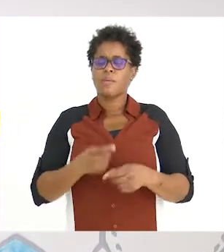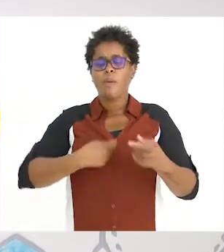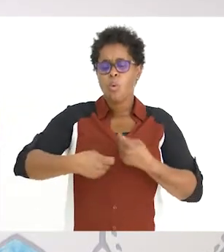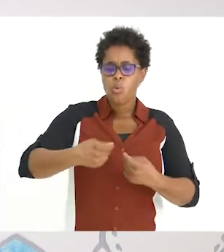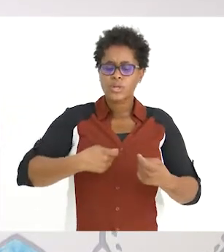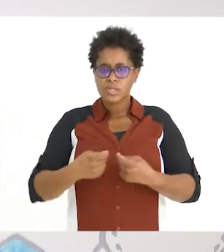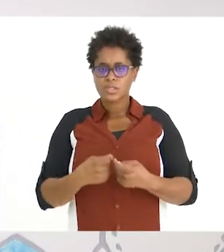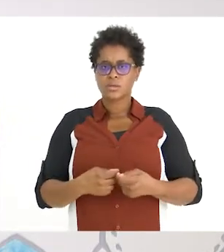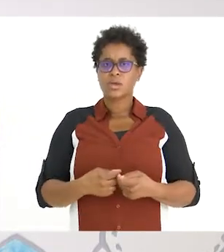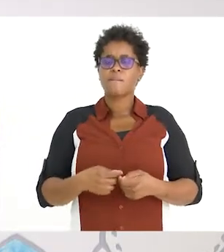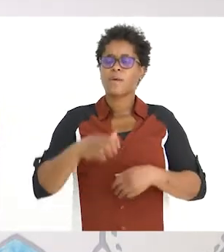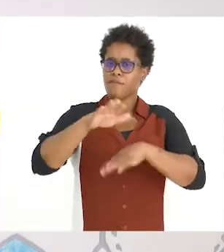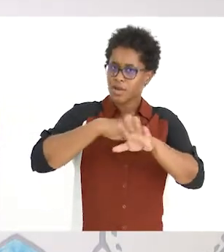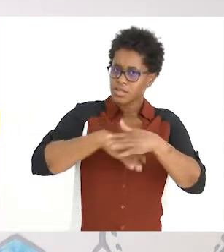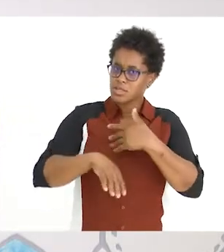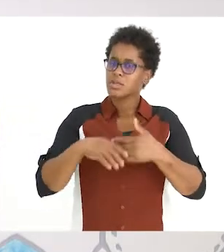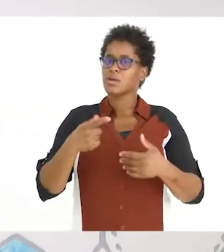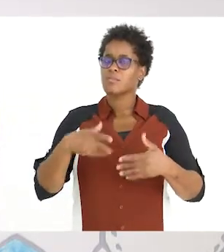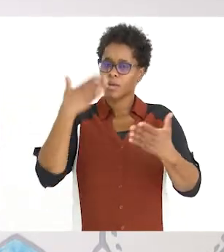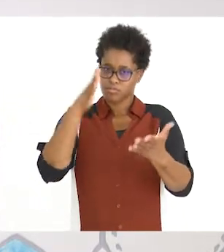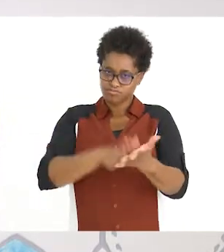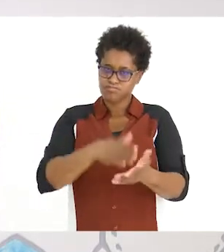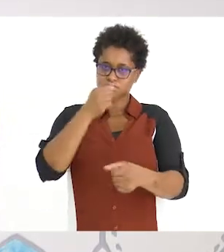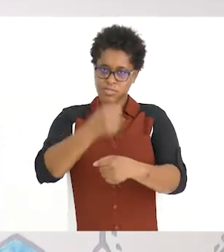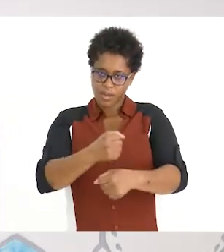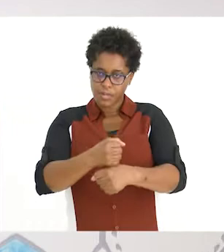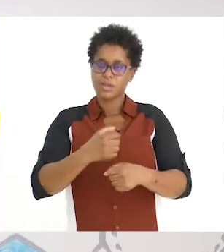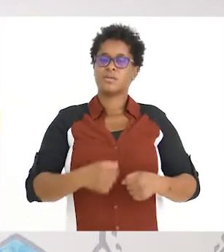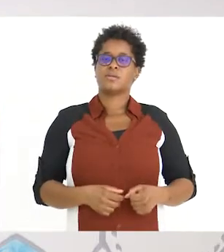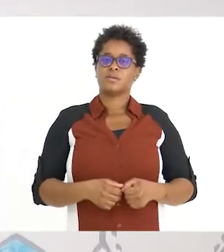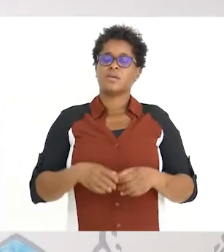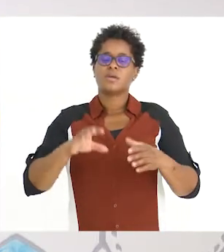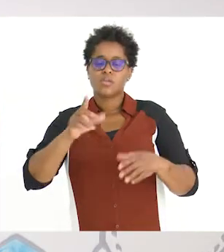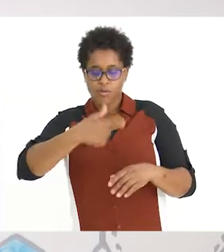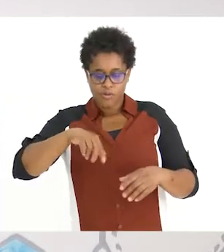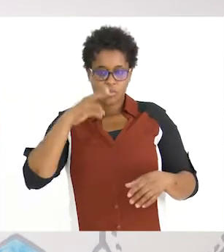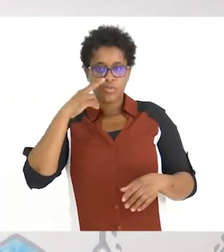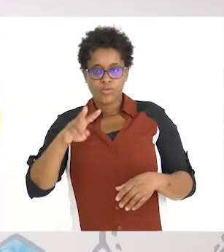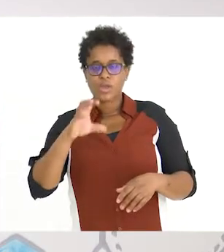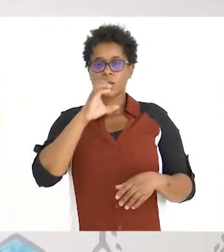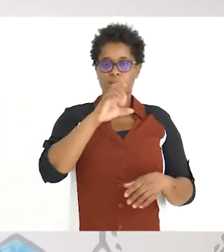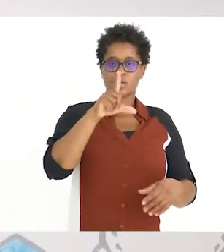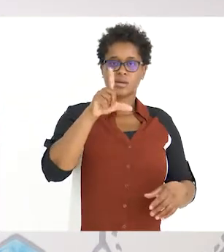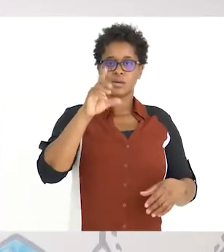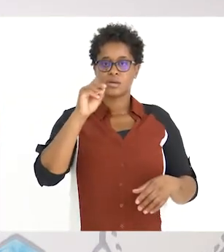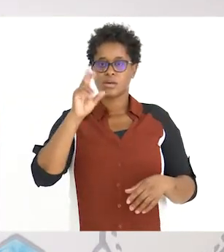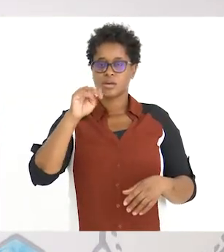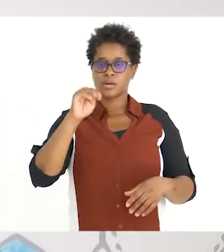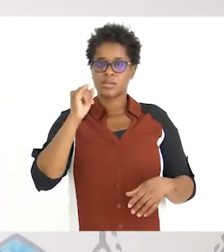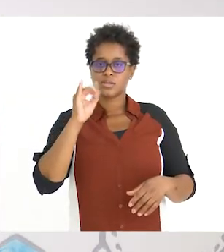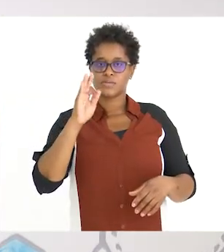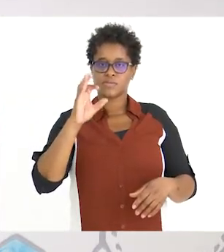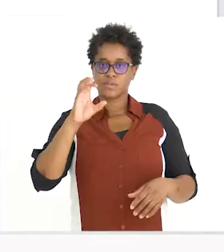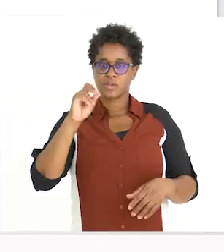organizar, para executar, pôr a mão na massa. Então vamos ver quais são as classificações do trabalho que